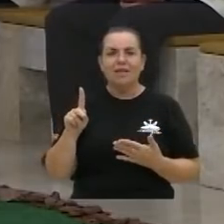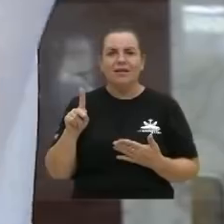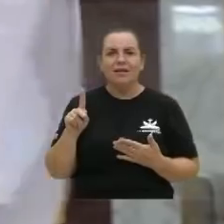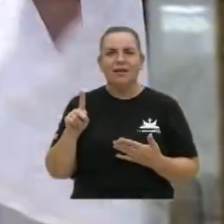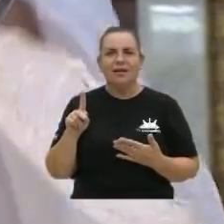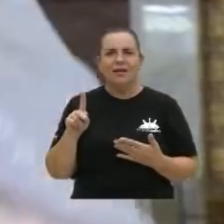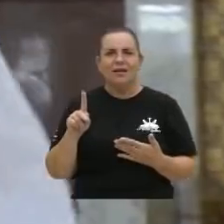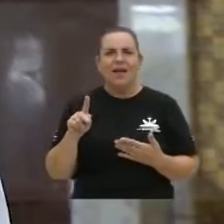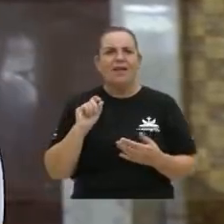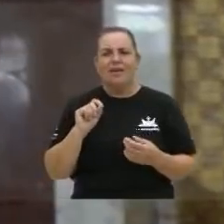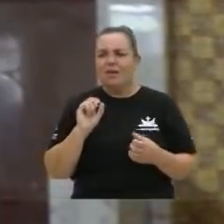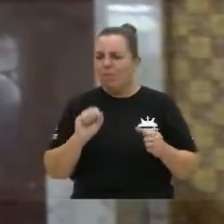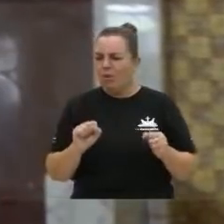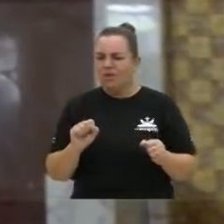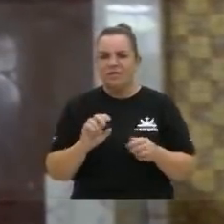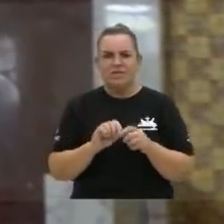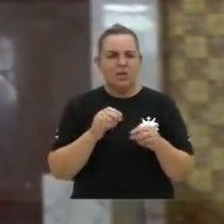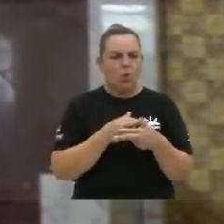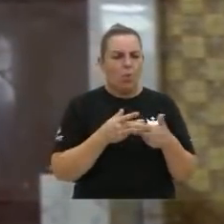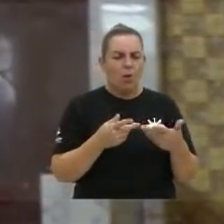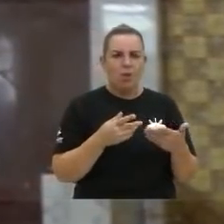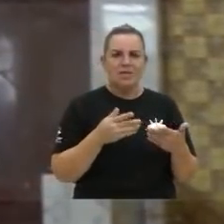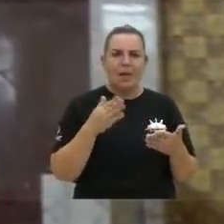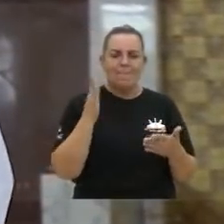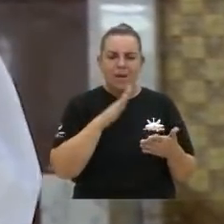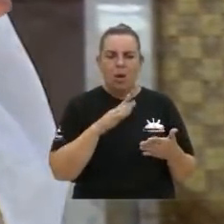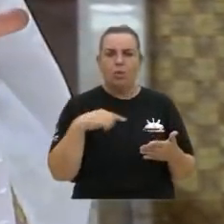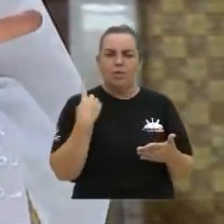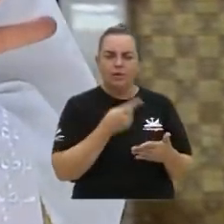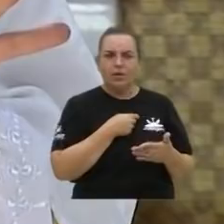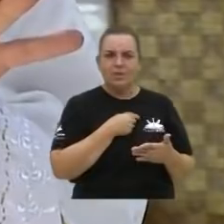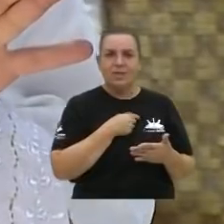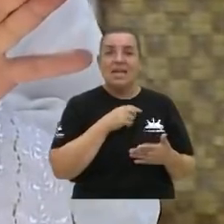Mesmo nas contrariedades, eu vou chegar lá.